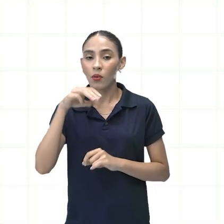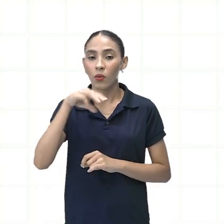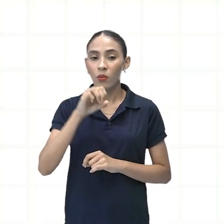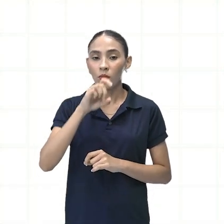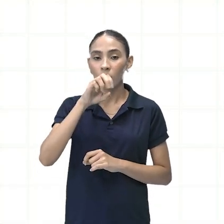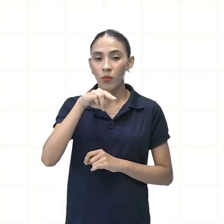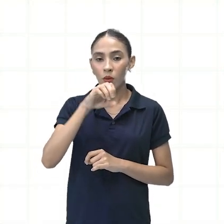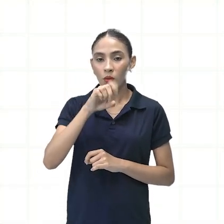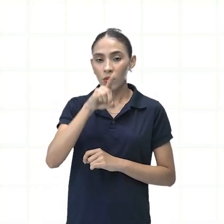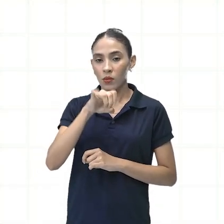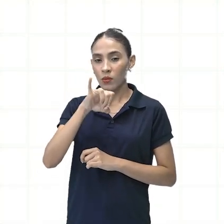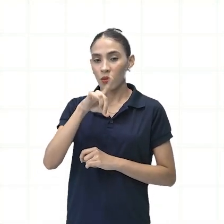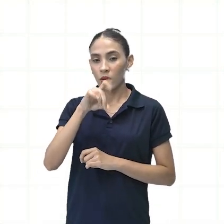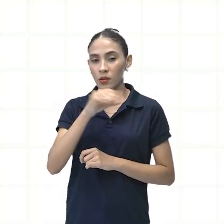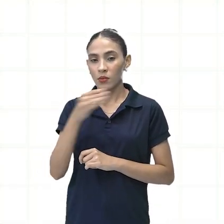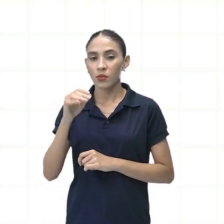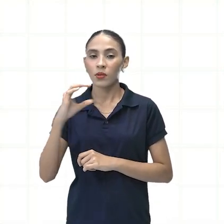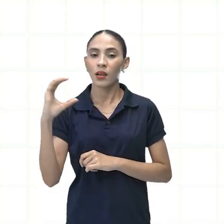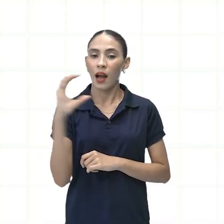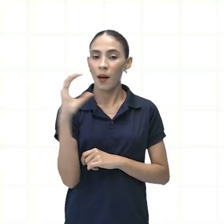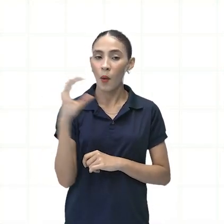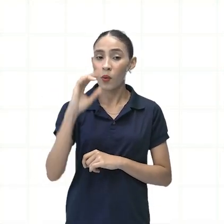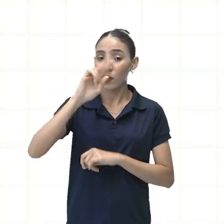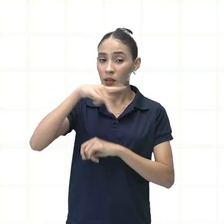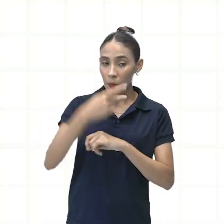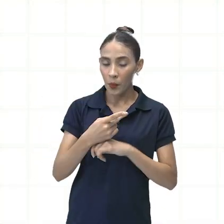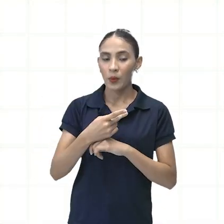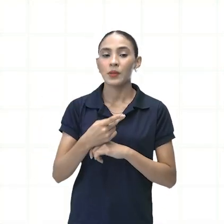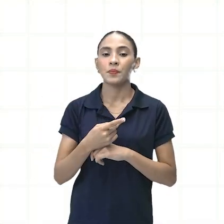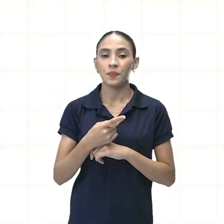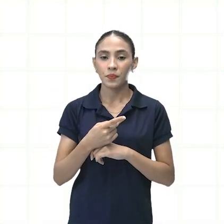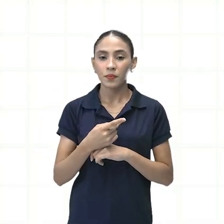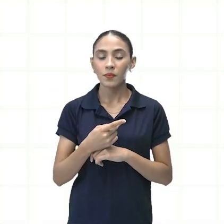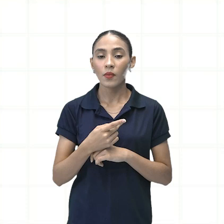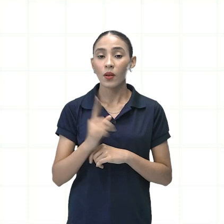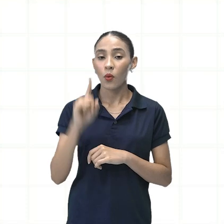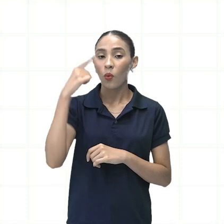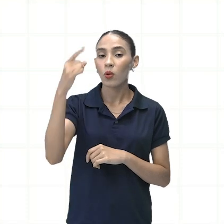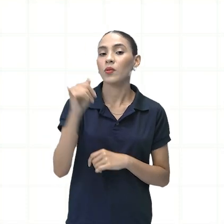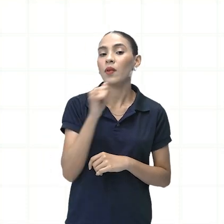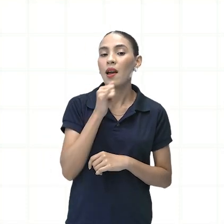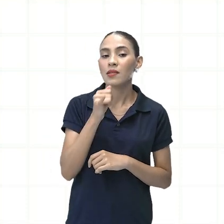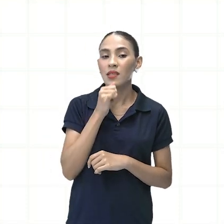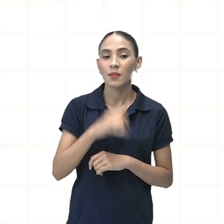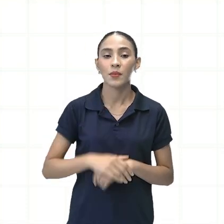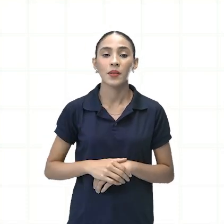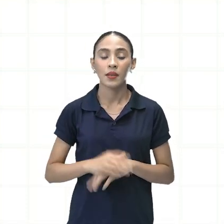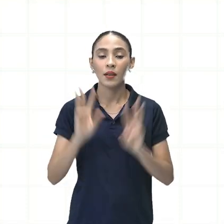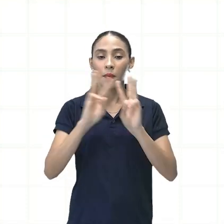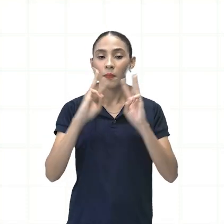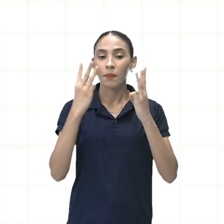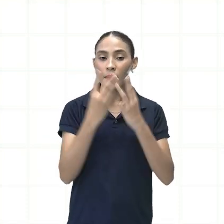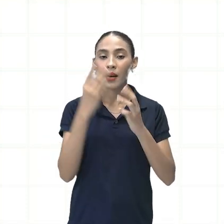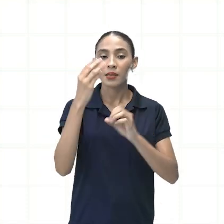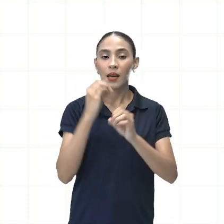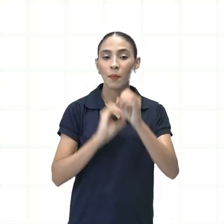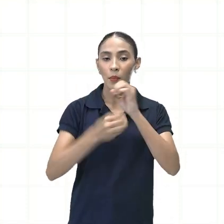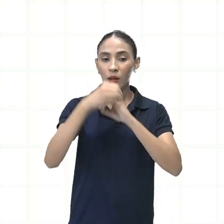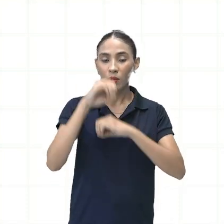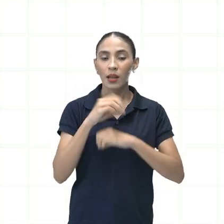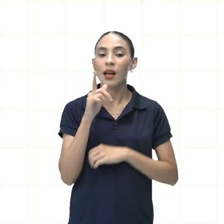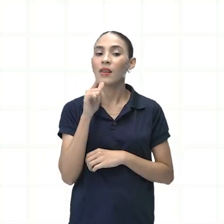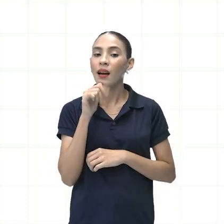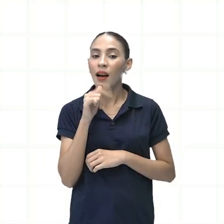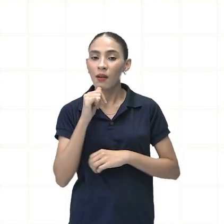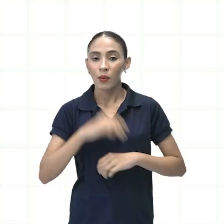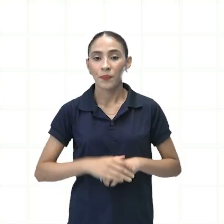de carbono. Em seguida, vamos continuar o exercício para calcular a massa molecular da